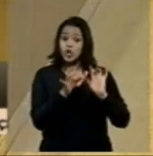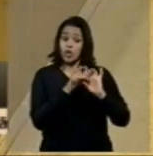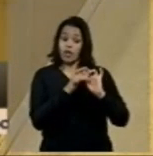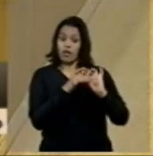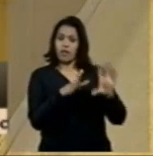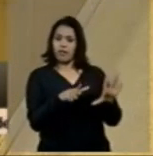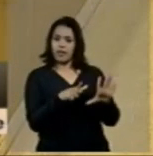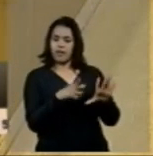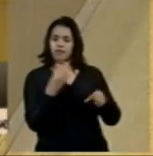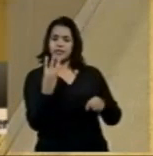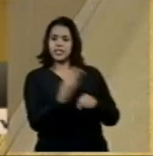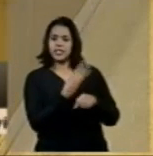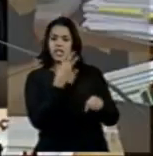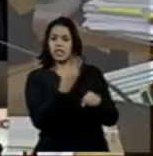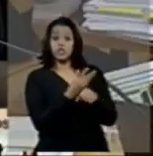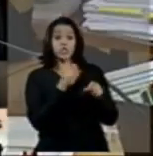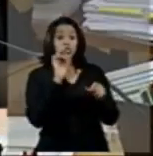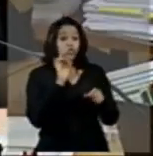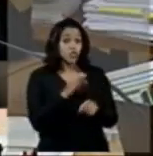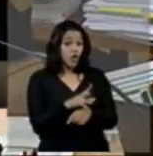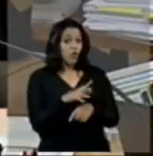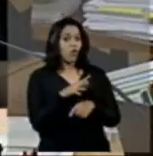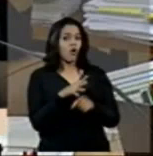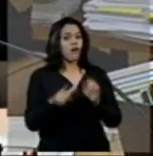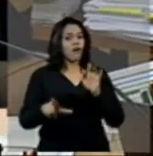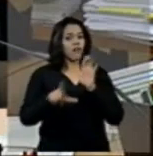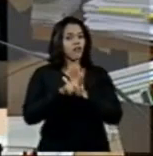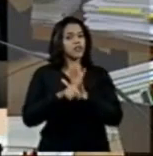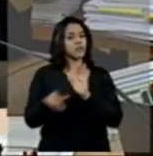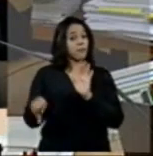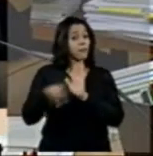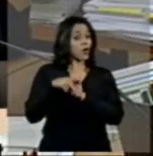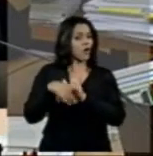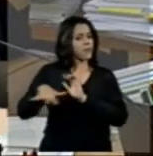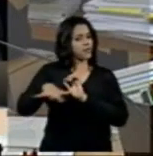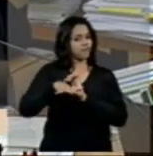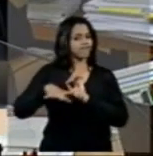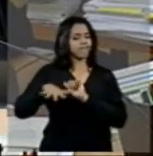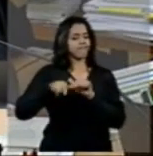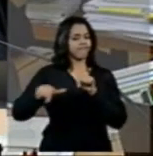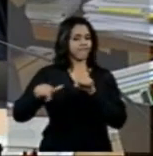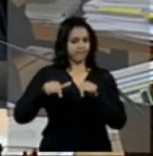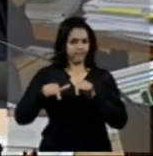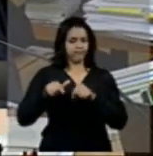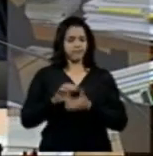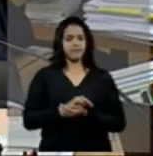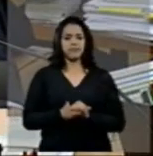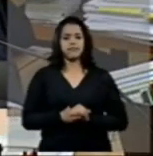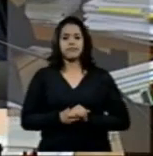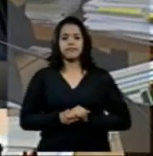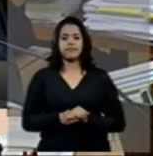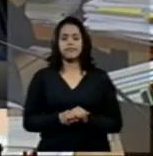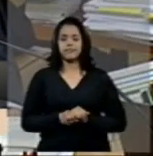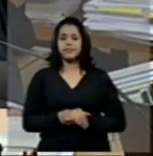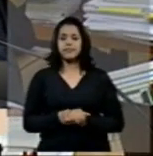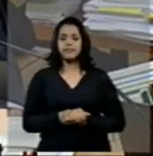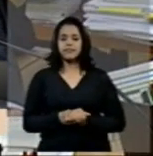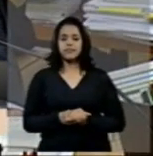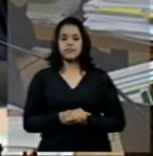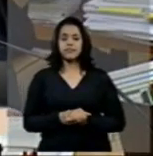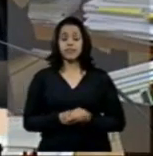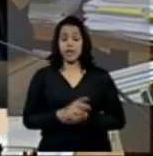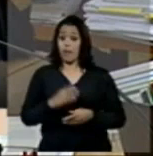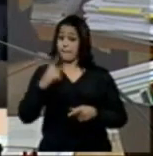somente a terceirização em relação às leis específicas que existiam à época,